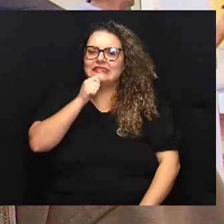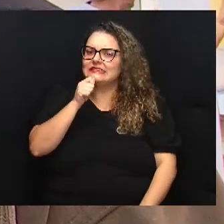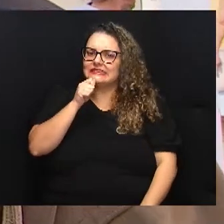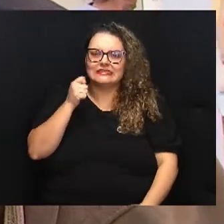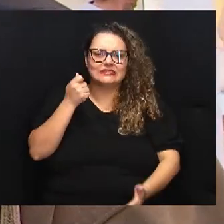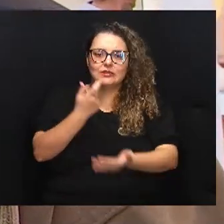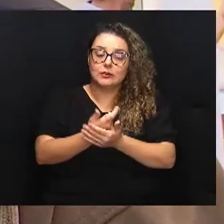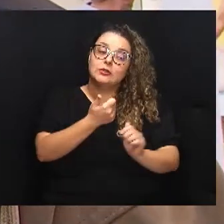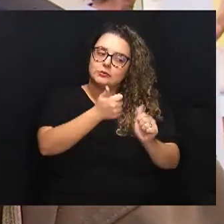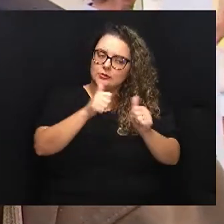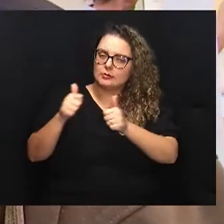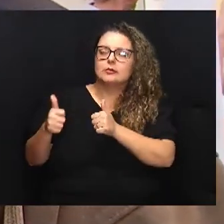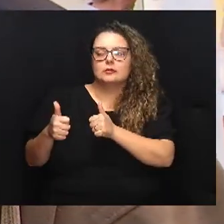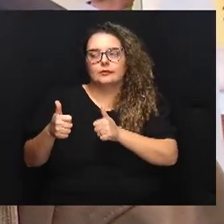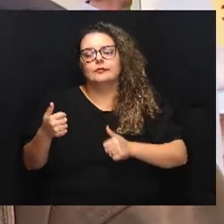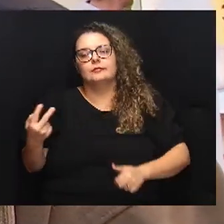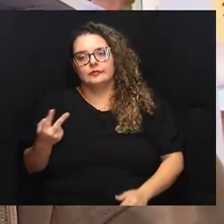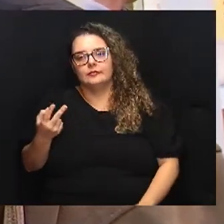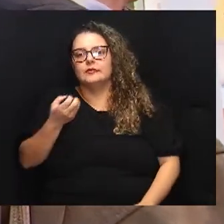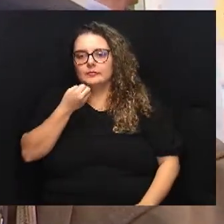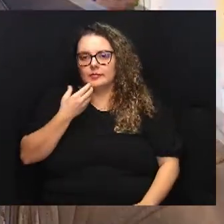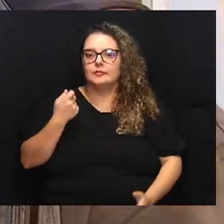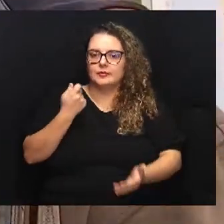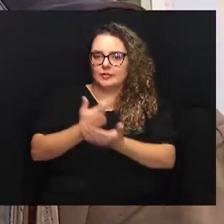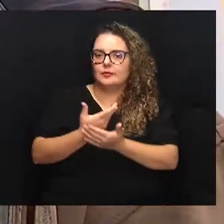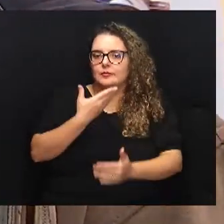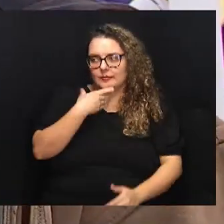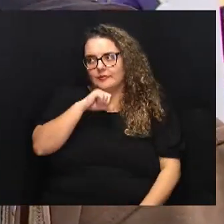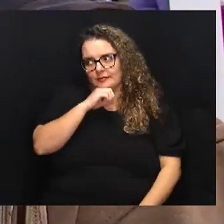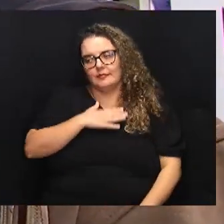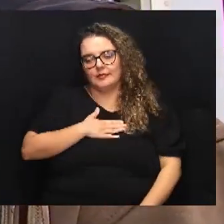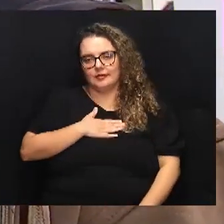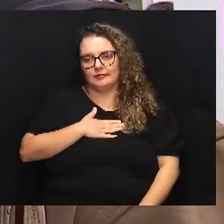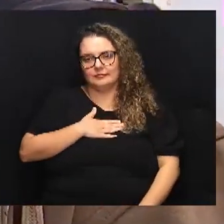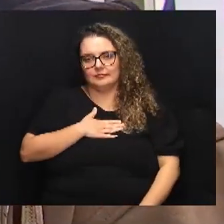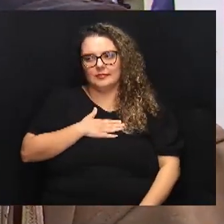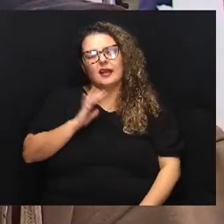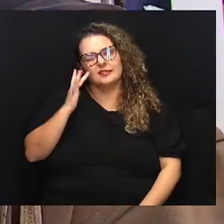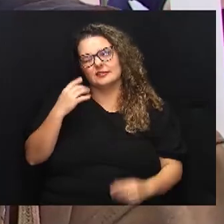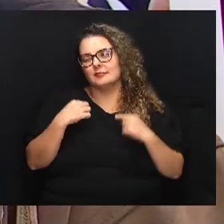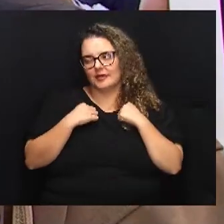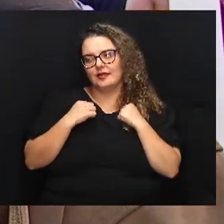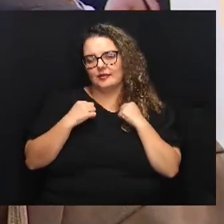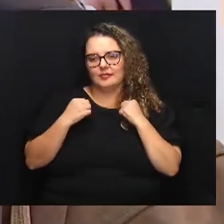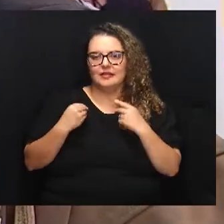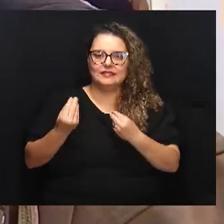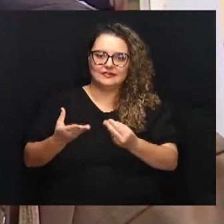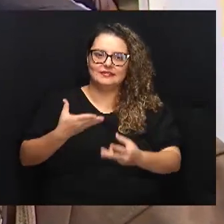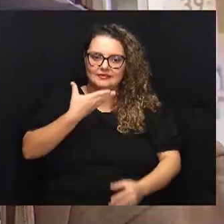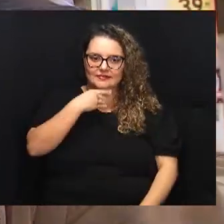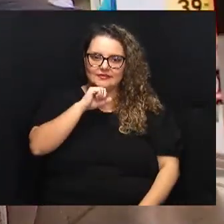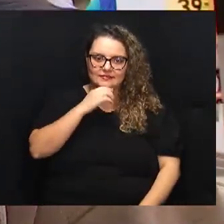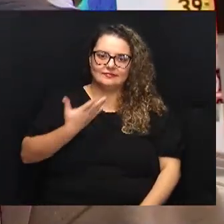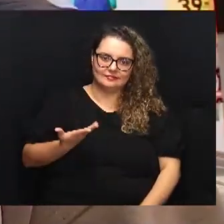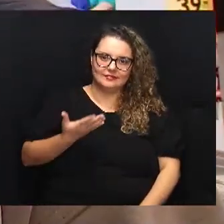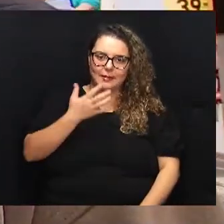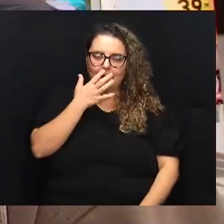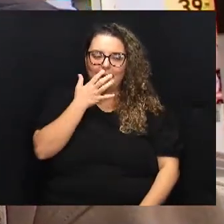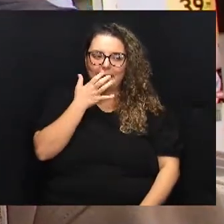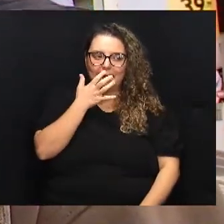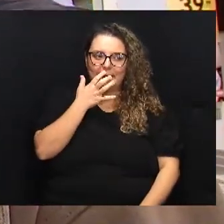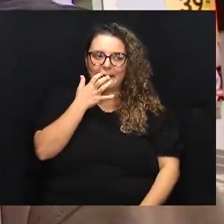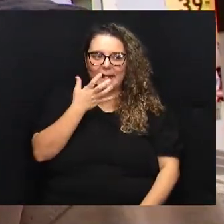avaliando para ver um valor bom aí para me comprar para ele, né? Acho que eu vou dar uma roupa, né? Um investimento para ele, uma roupa. O pai é